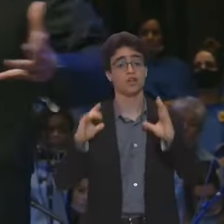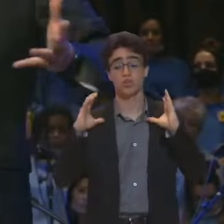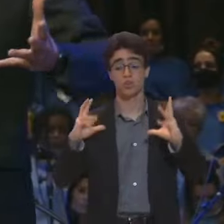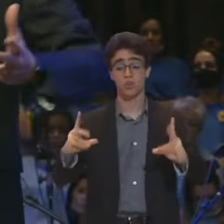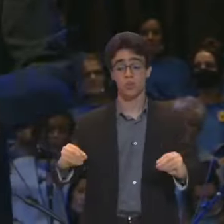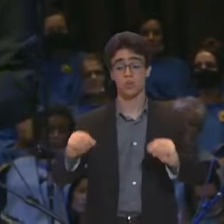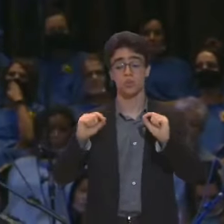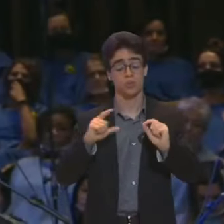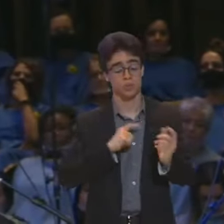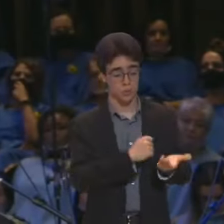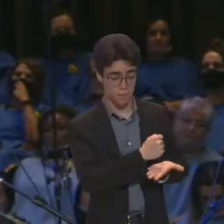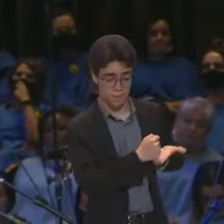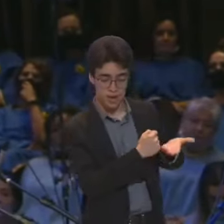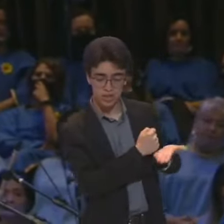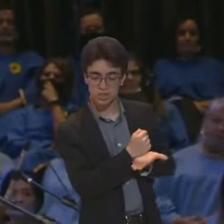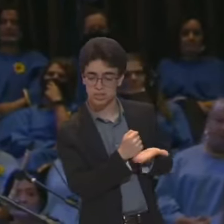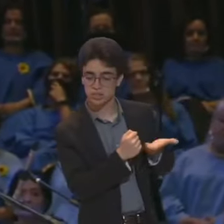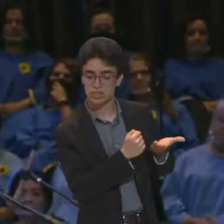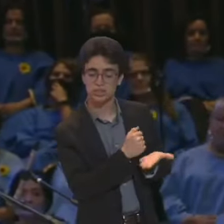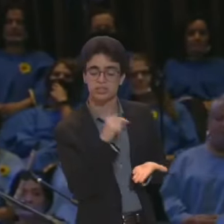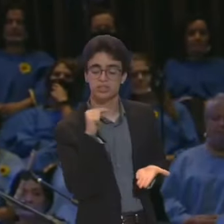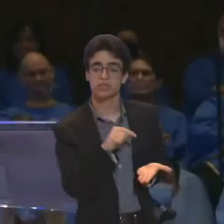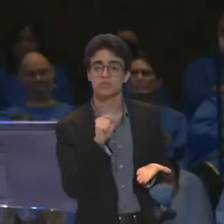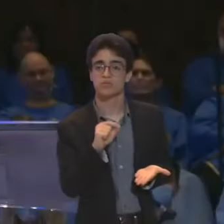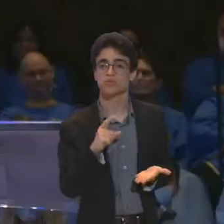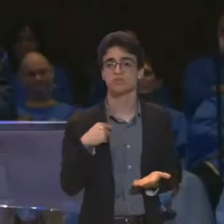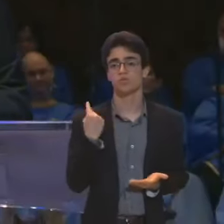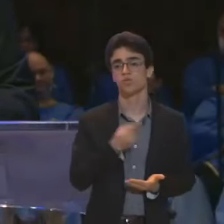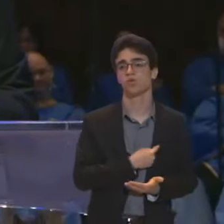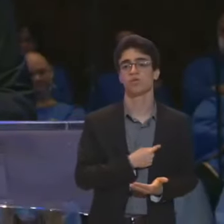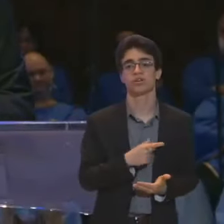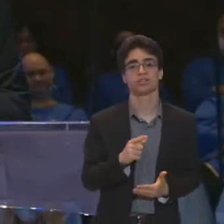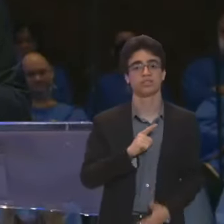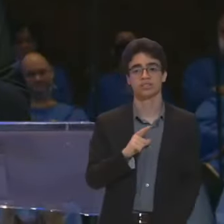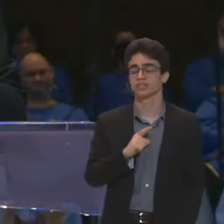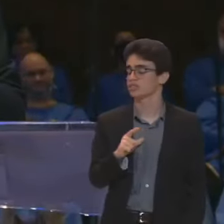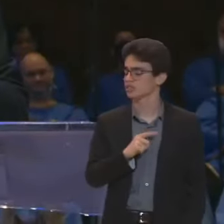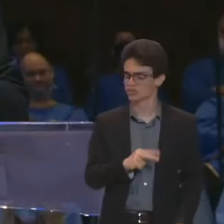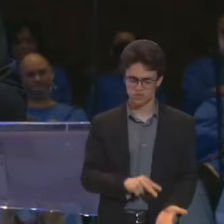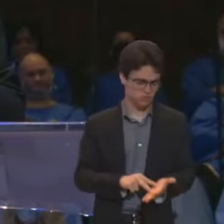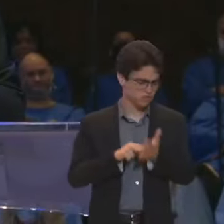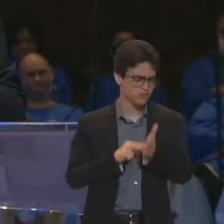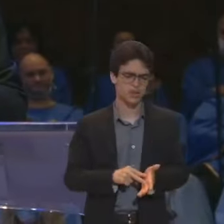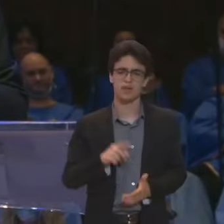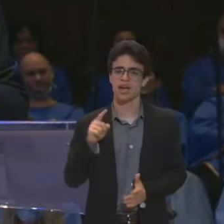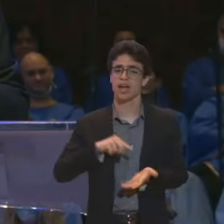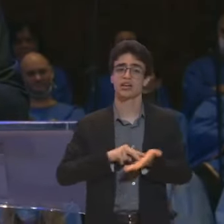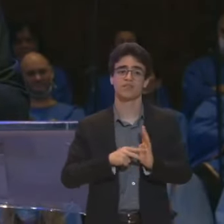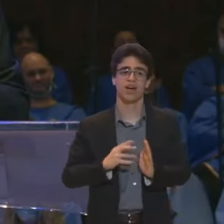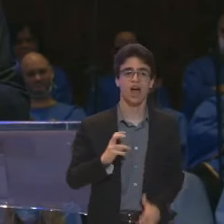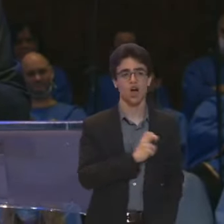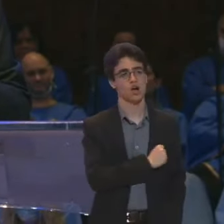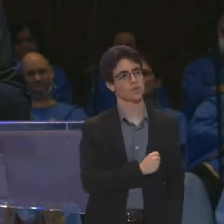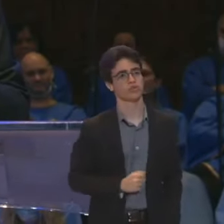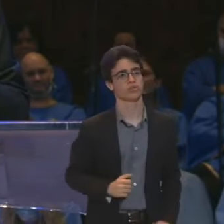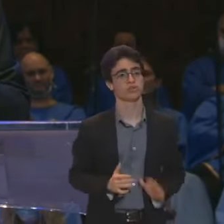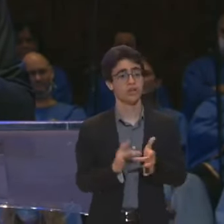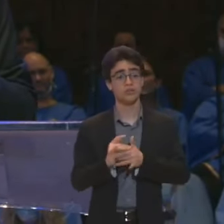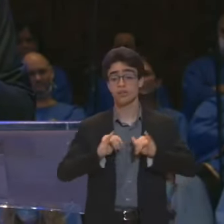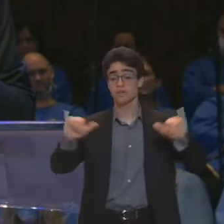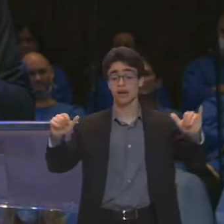na base. Tudo começa na motivação, e a motivação é o amor. Jesus diz assim: como eu vos